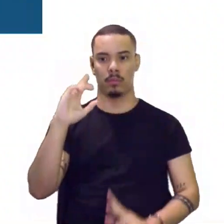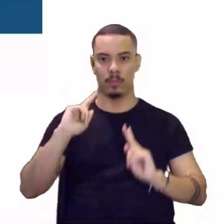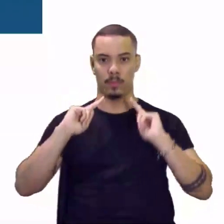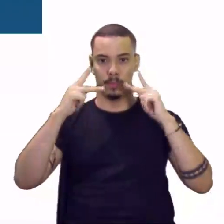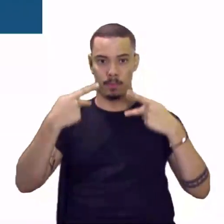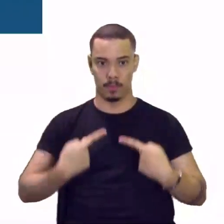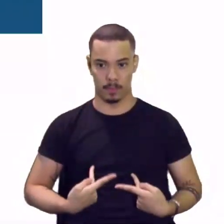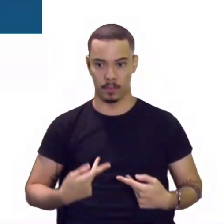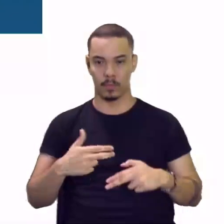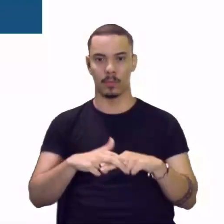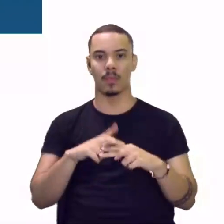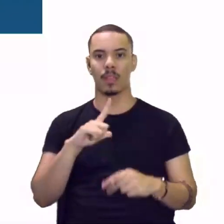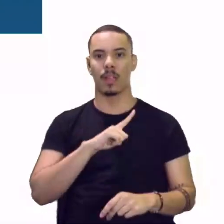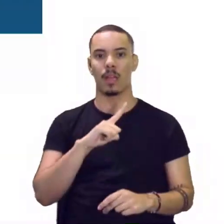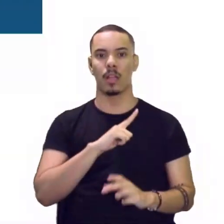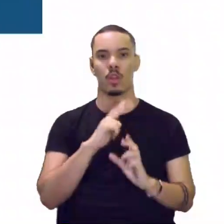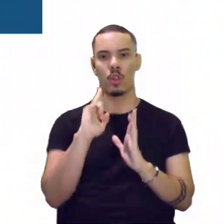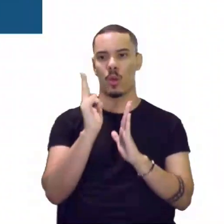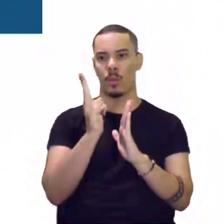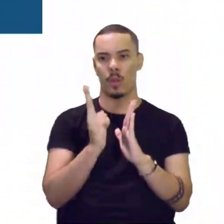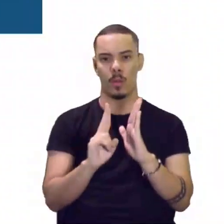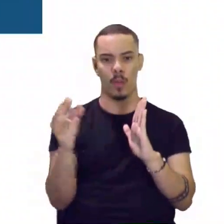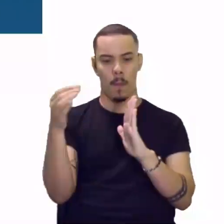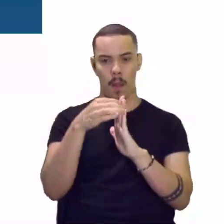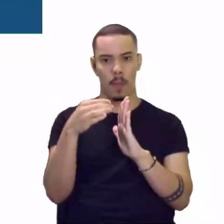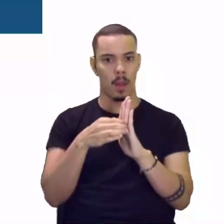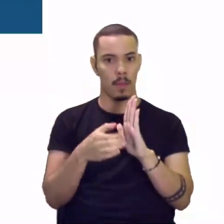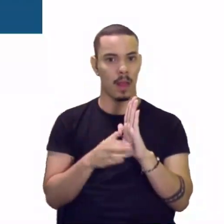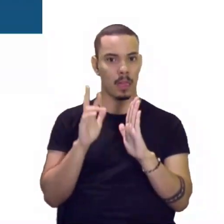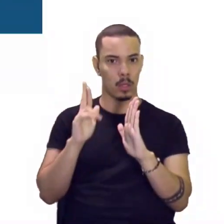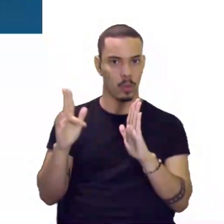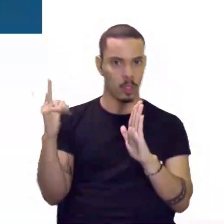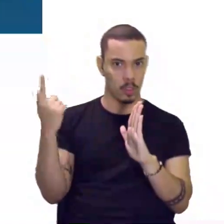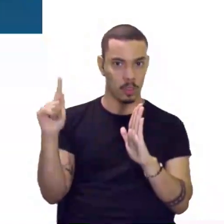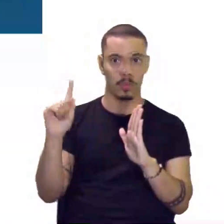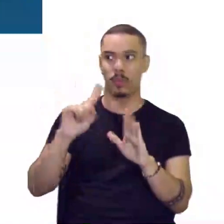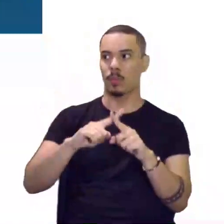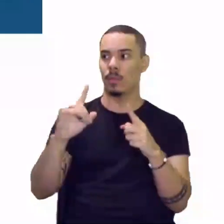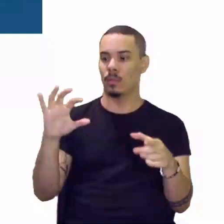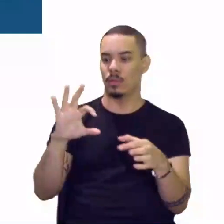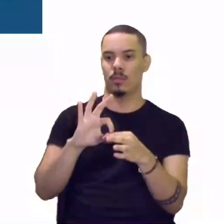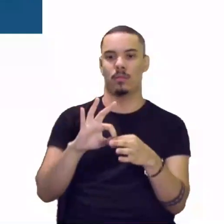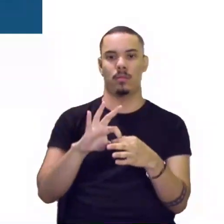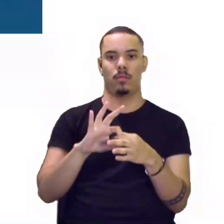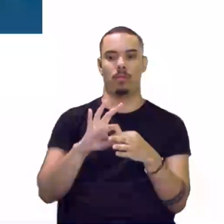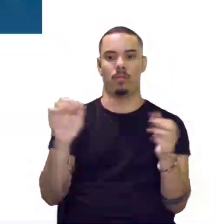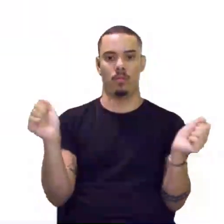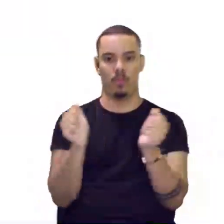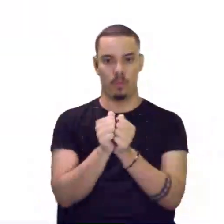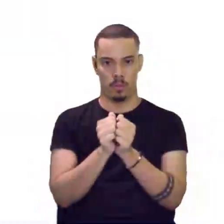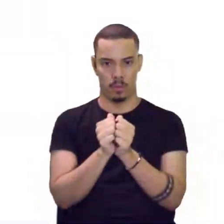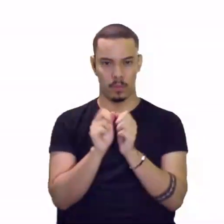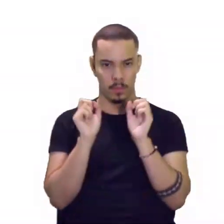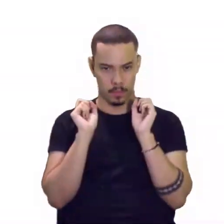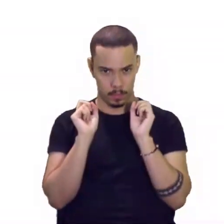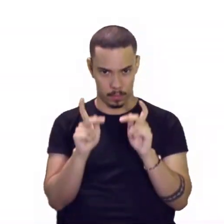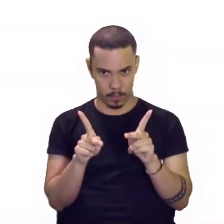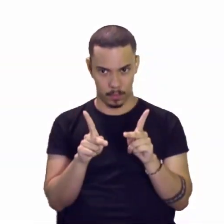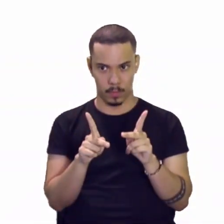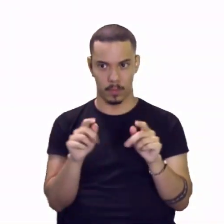Então a gente vê nomes aí que não é comum na geografia, mas a gente está falando de ciências humanas.